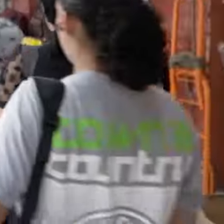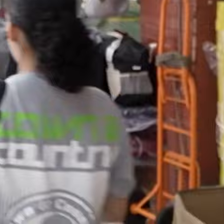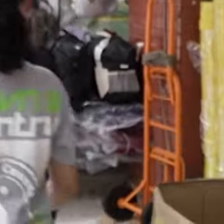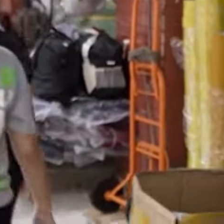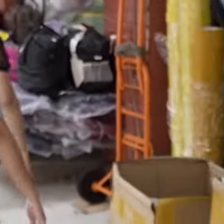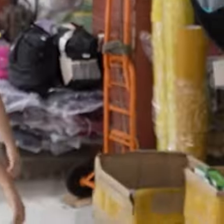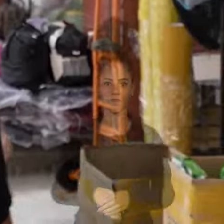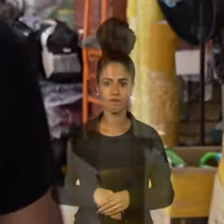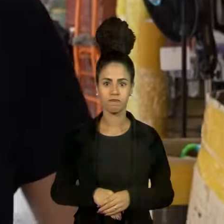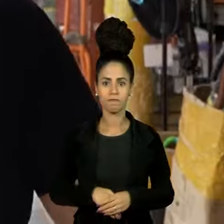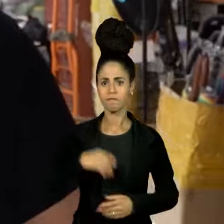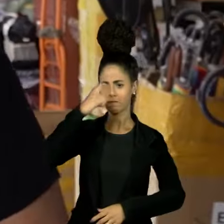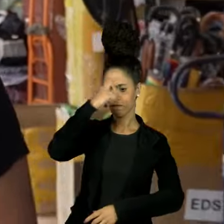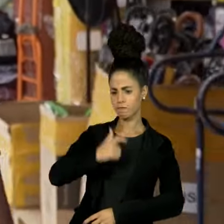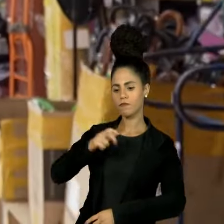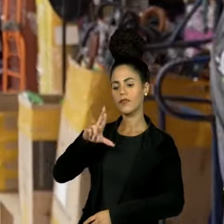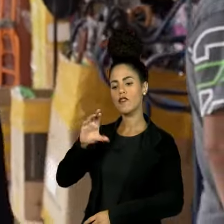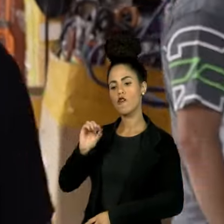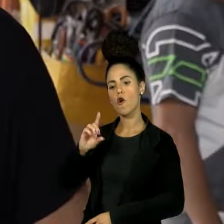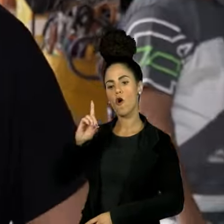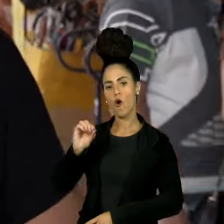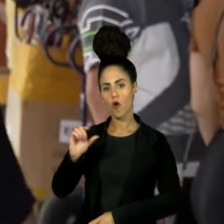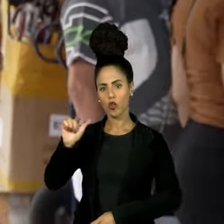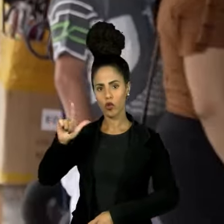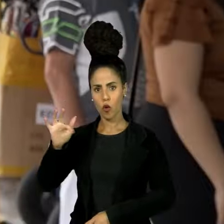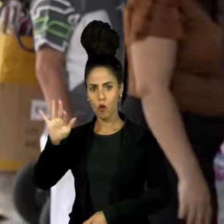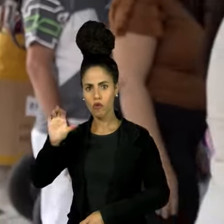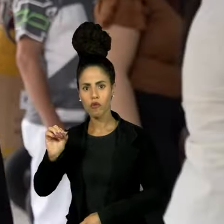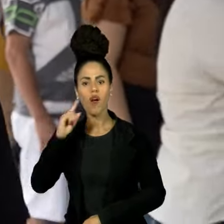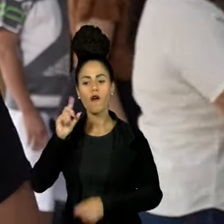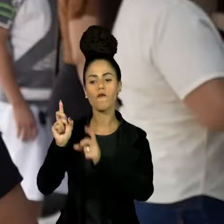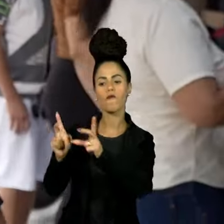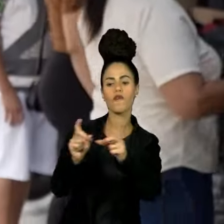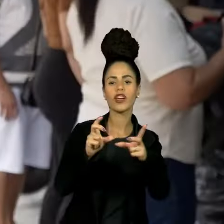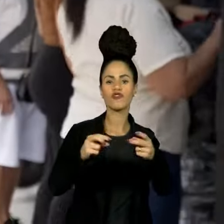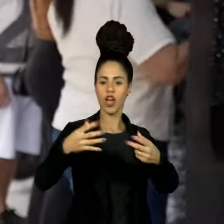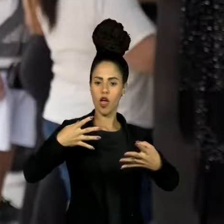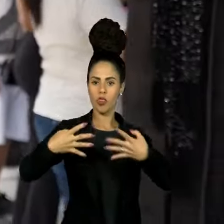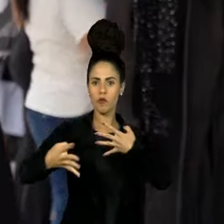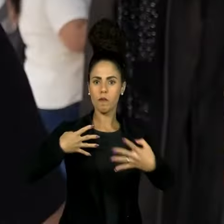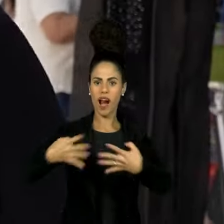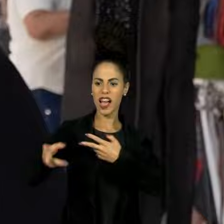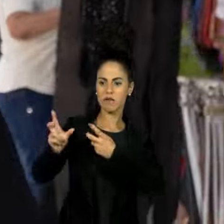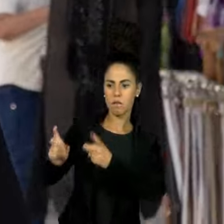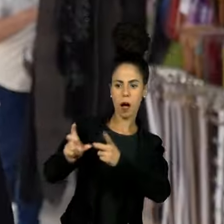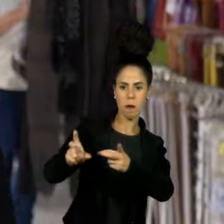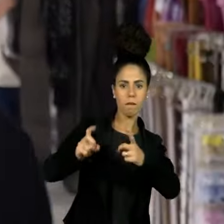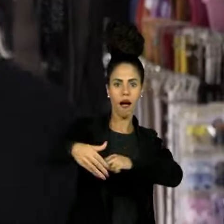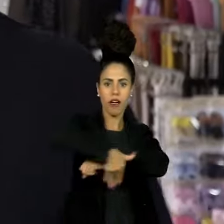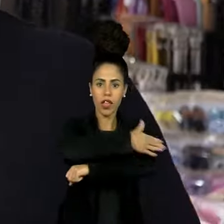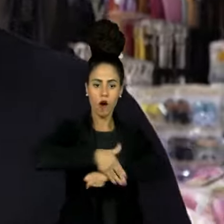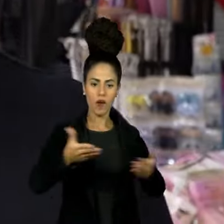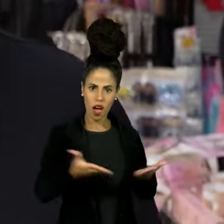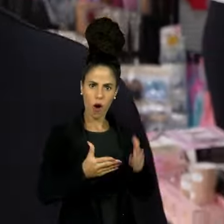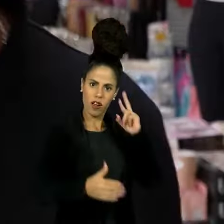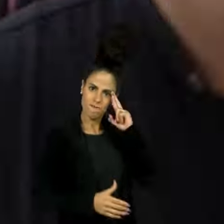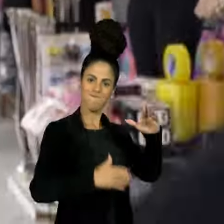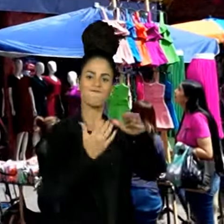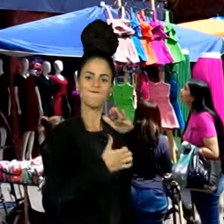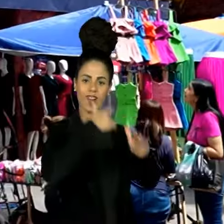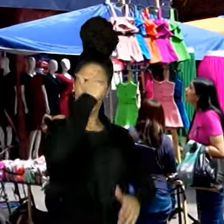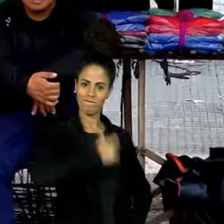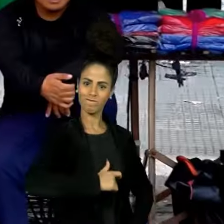Eu sou Rodolfo Pereira, ex-camelô daqui do Brás, e hoje sou proprietário do Lojão da Mulher e vou te contar um pouco dessa história hoje.